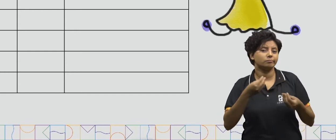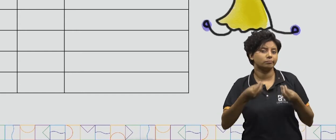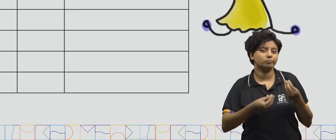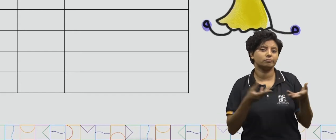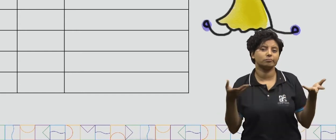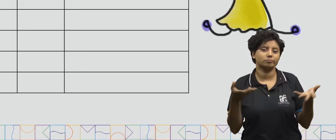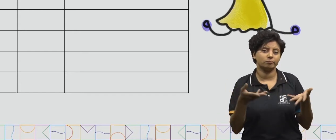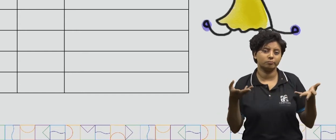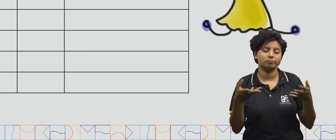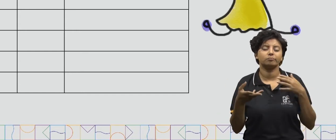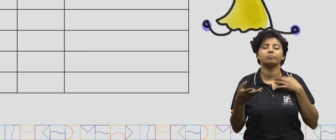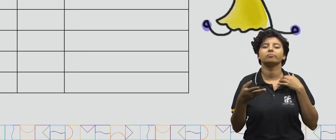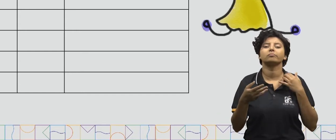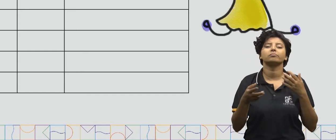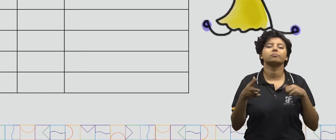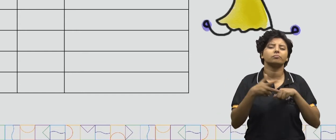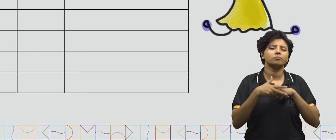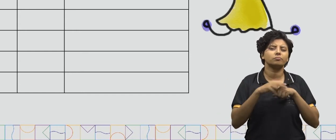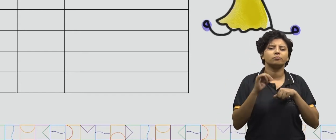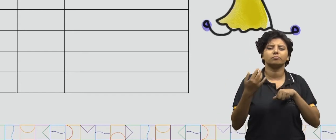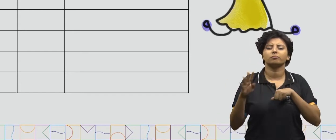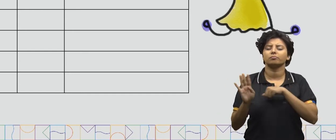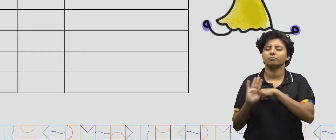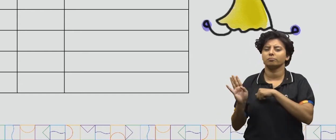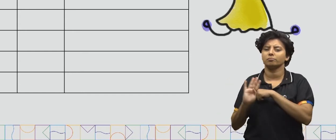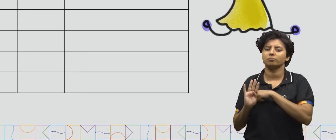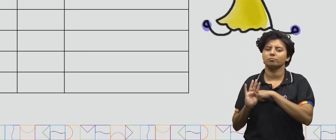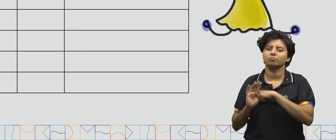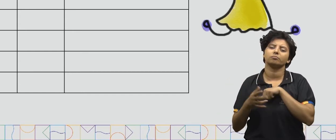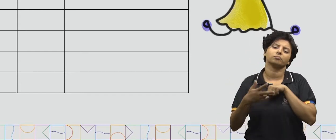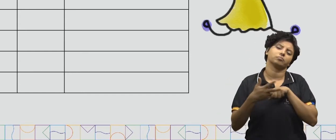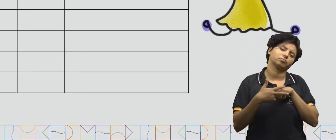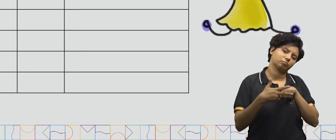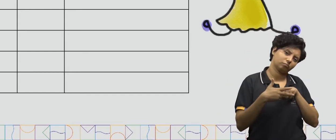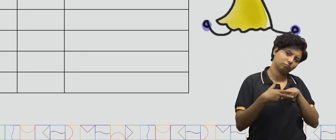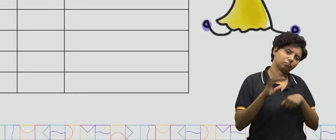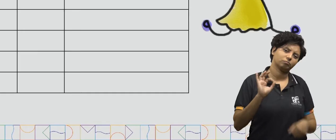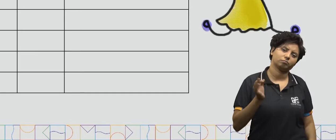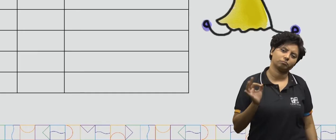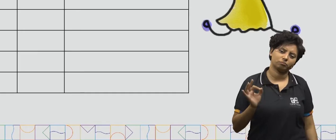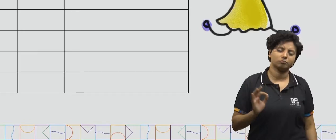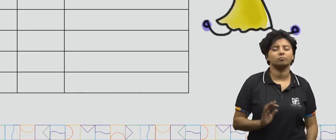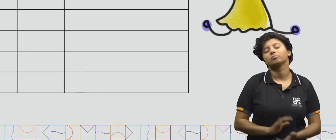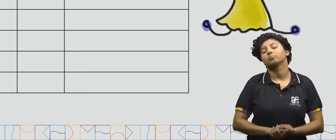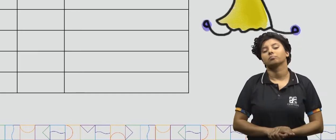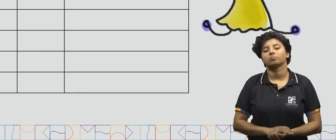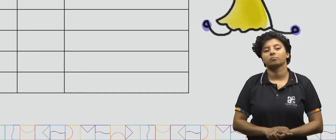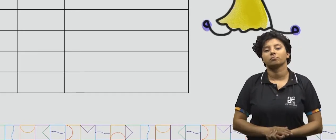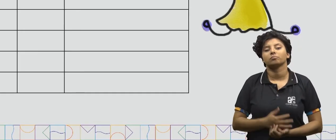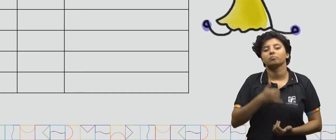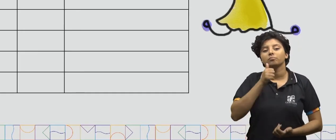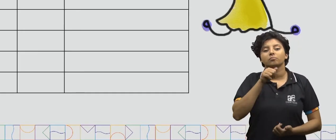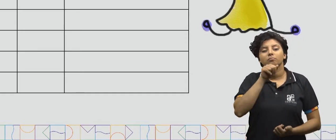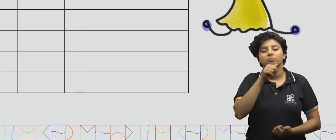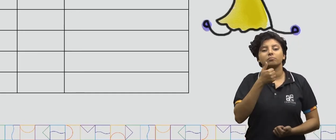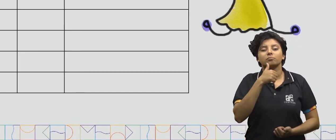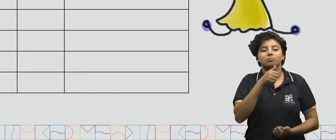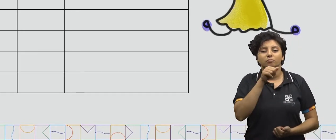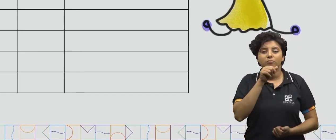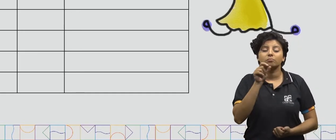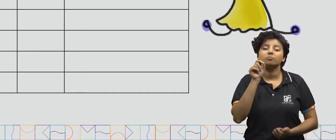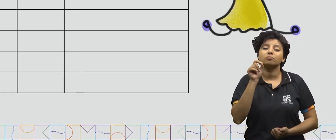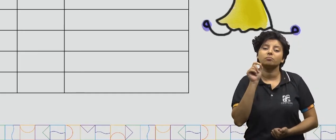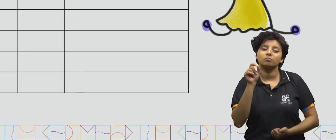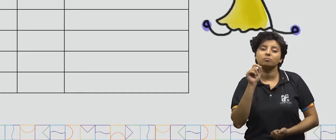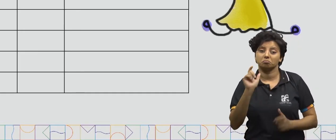Então, estou é um verbo ou substantivo? Isso, é um verbo. A palavra mamãe,